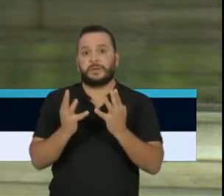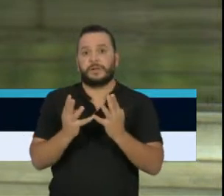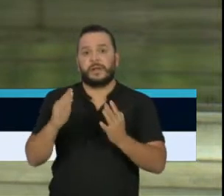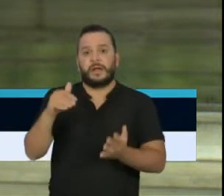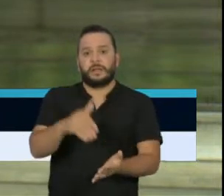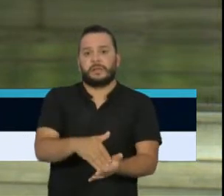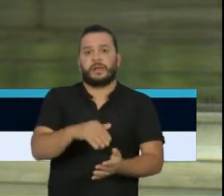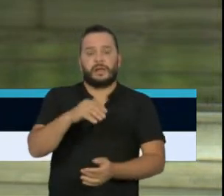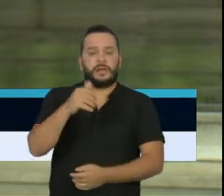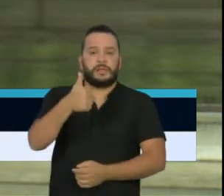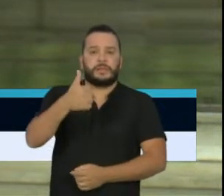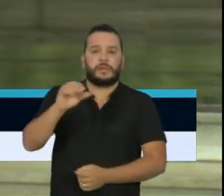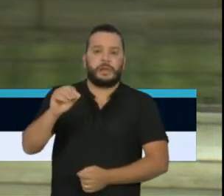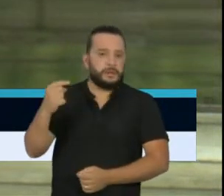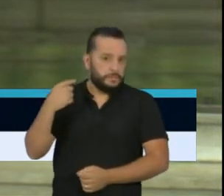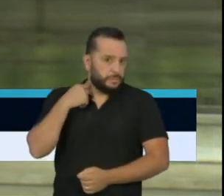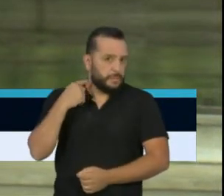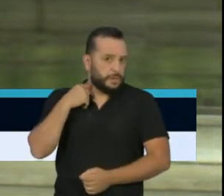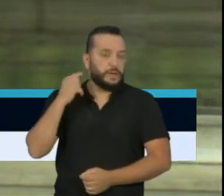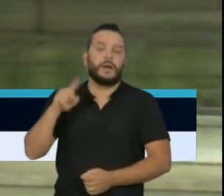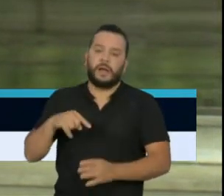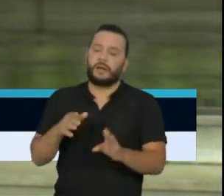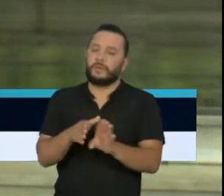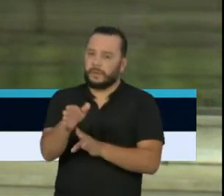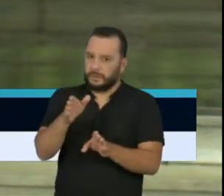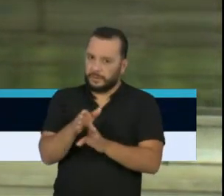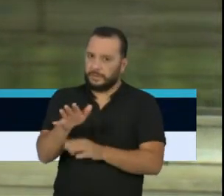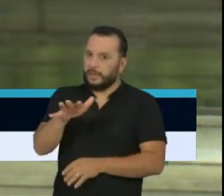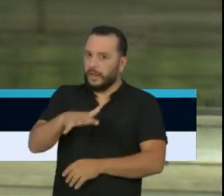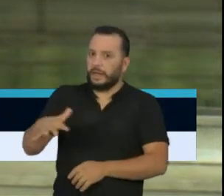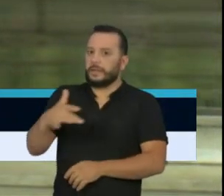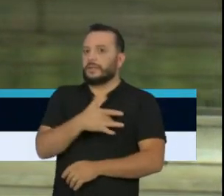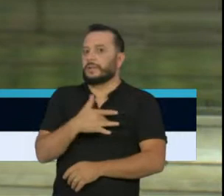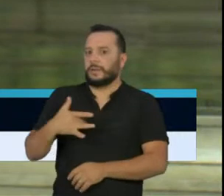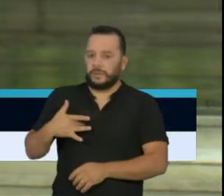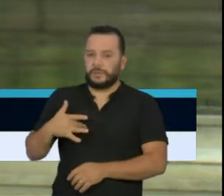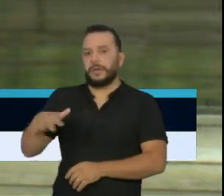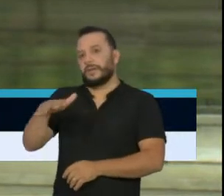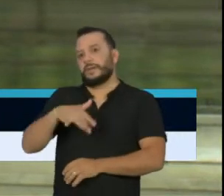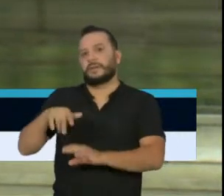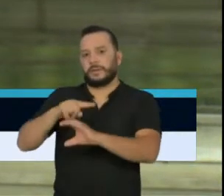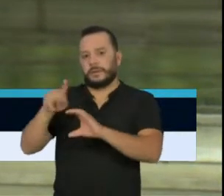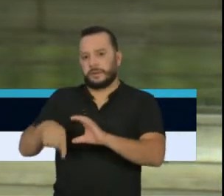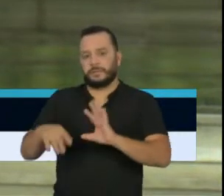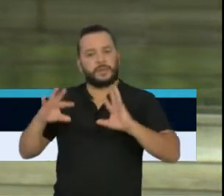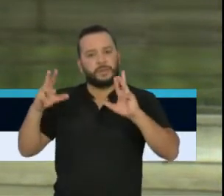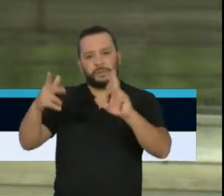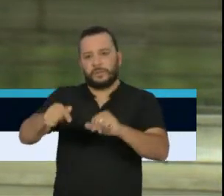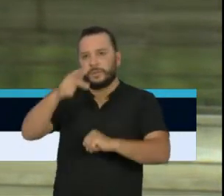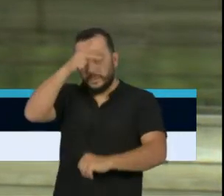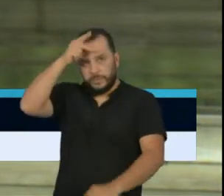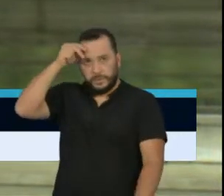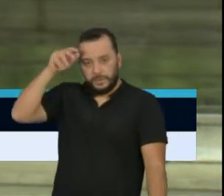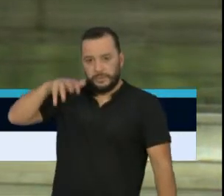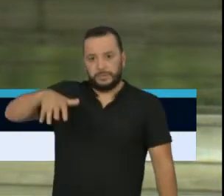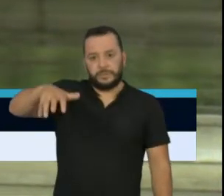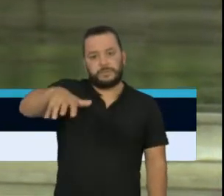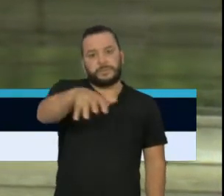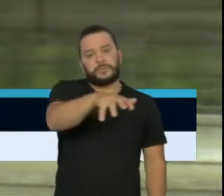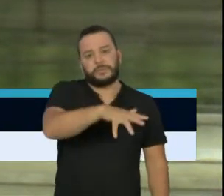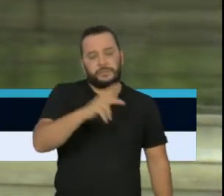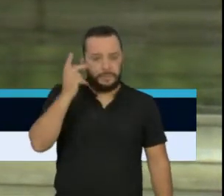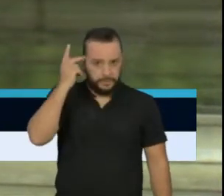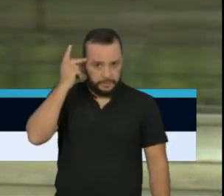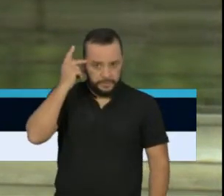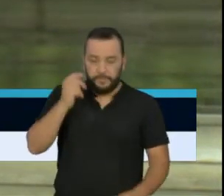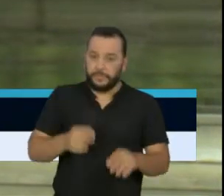maio. Essa é a orientação da saúde e da ciência, válido para todos os municípios do estado de São Paulo. No